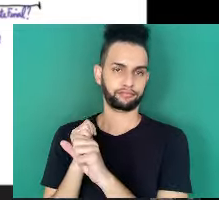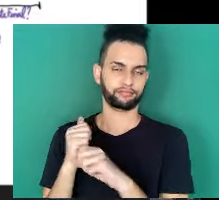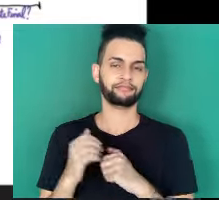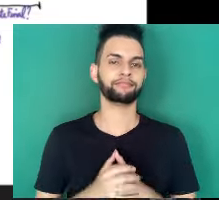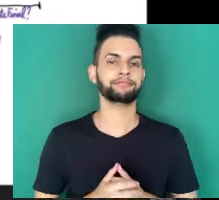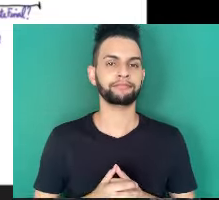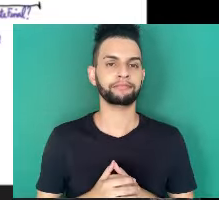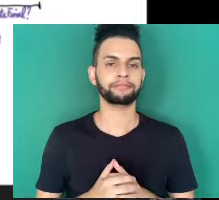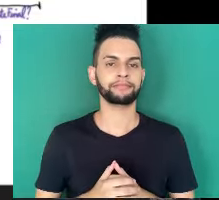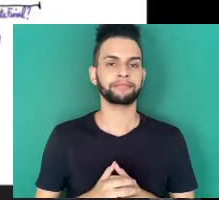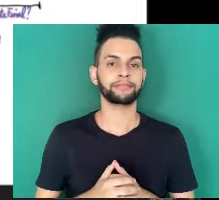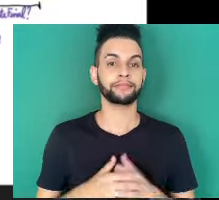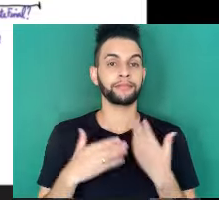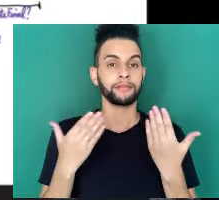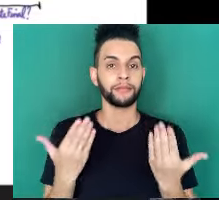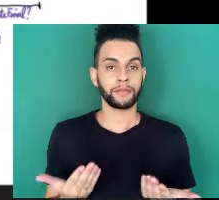situação.